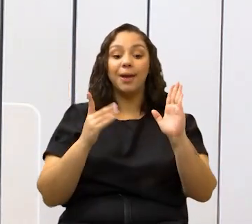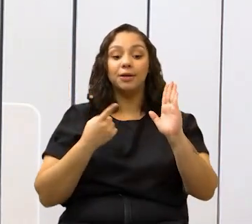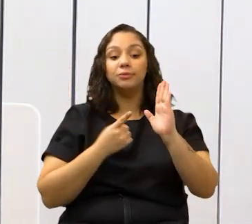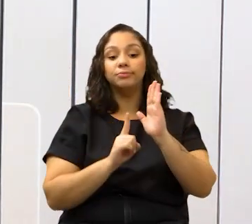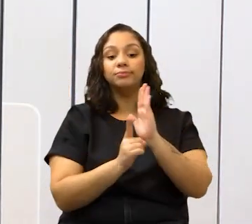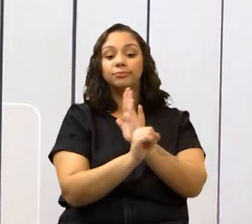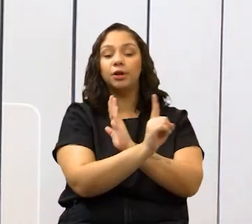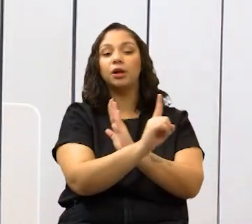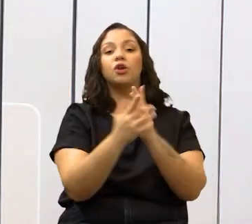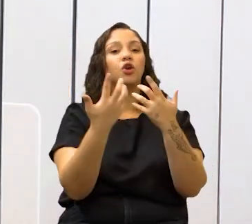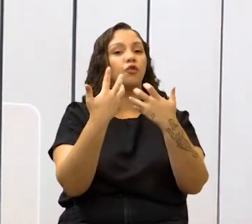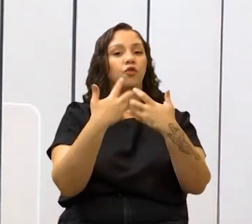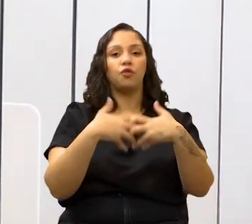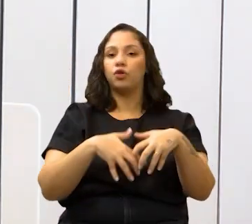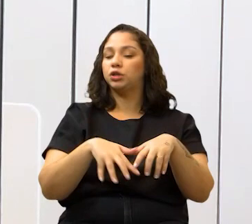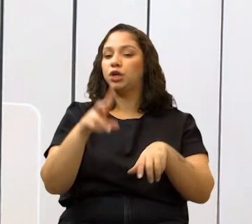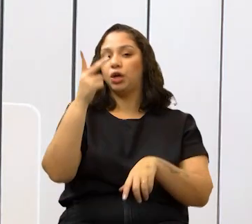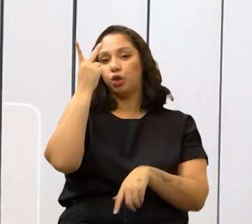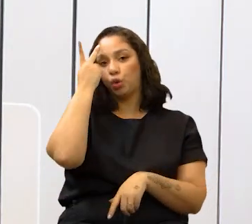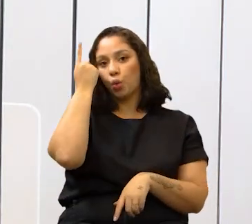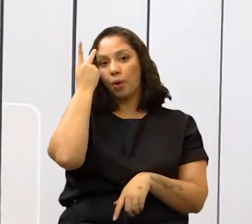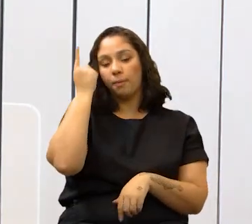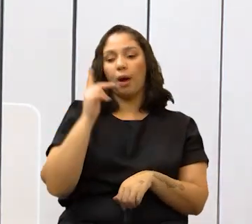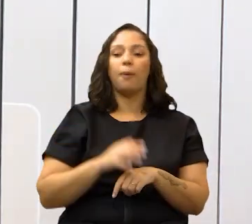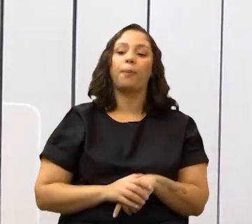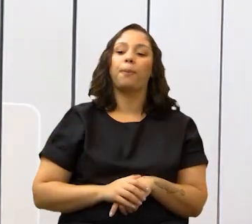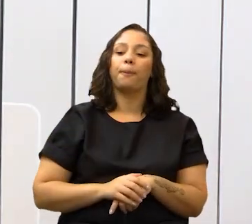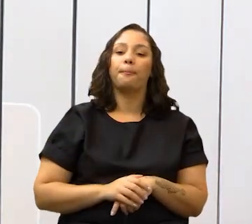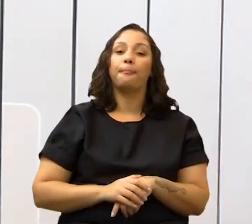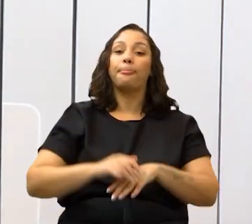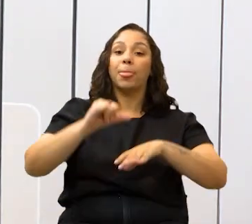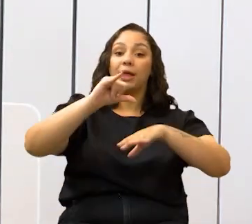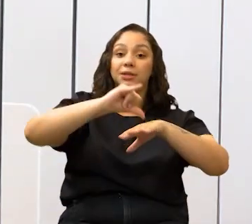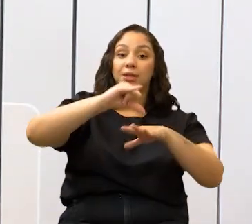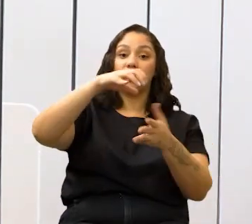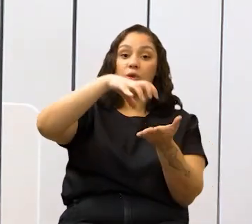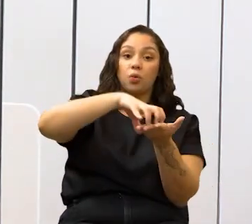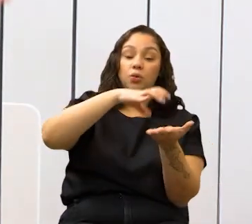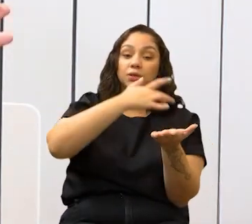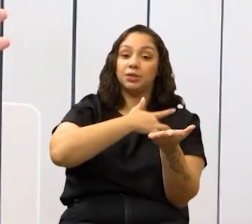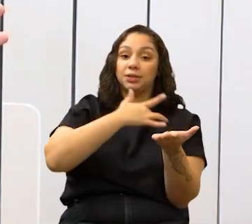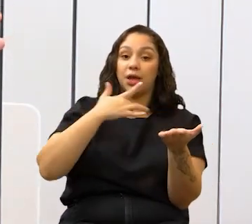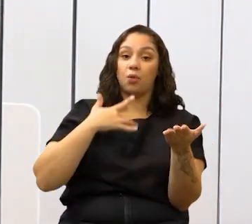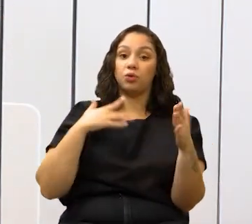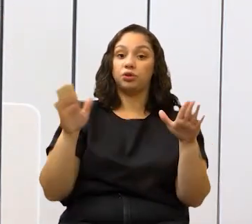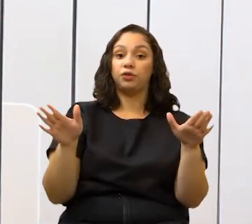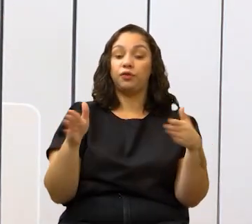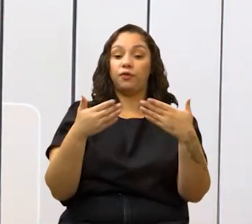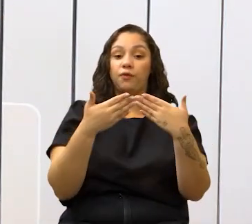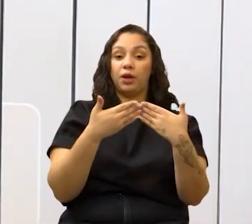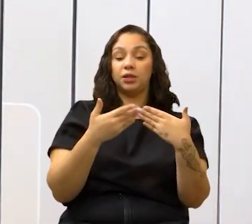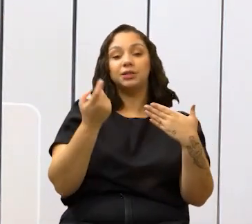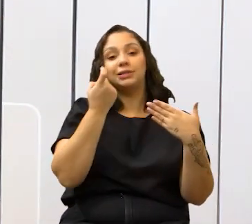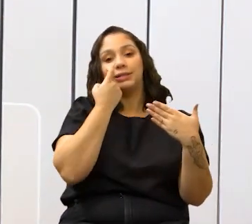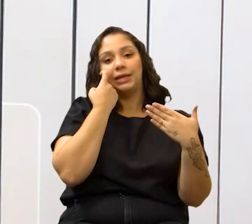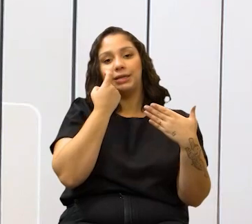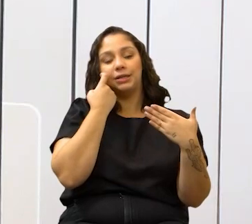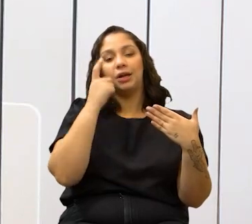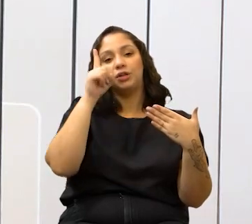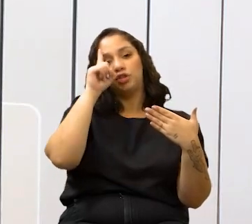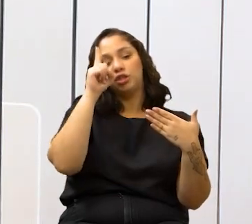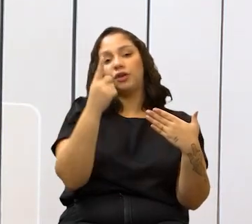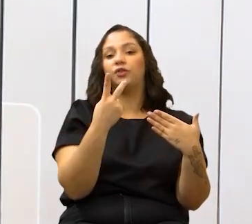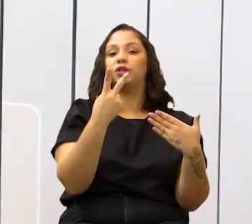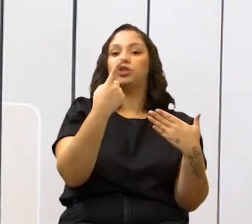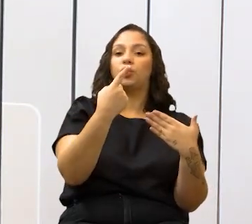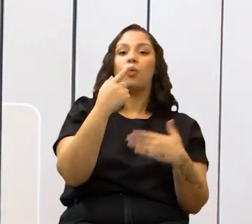ao público funcionarão normalmente. Centros de saúde vão ficar fechados entre a sexta-feira, dia 21